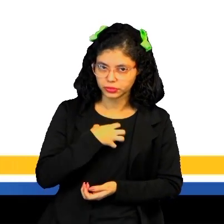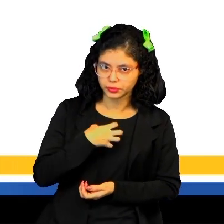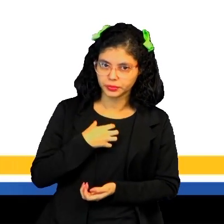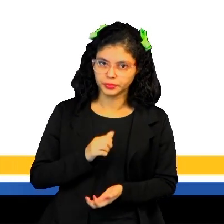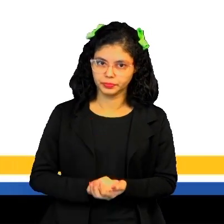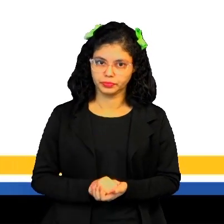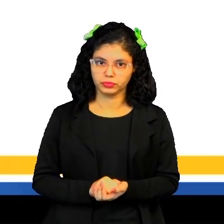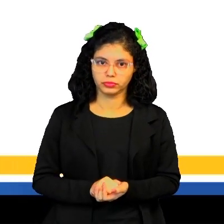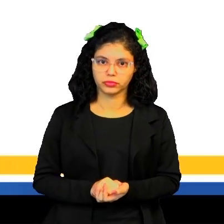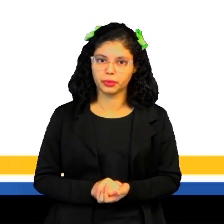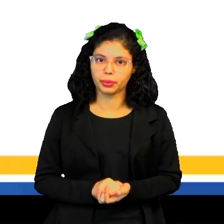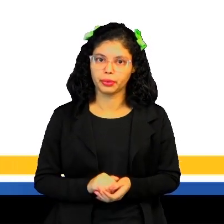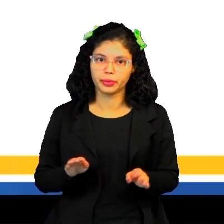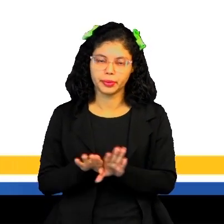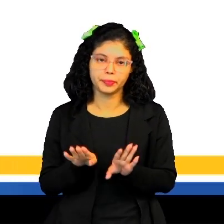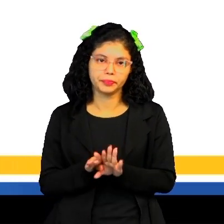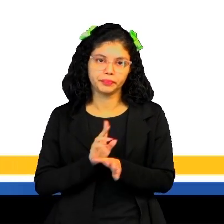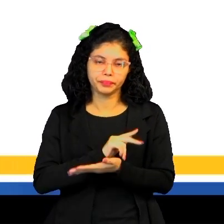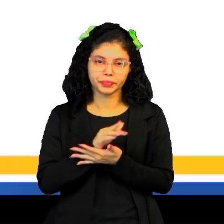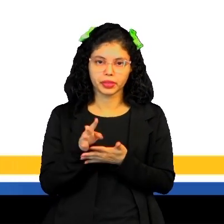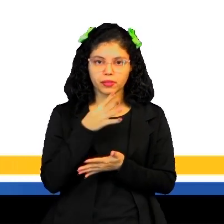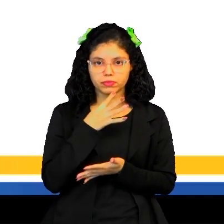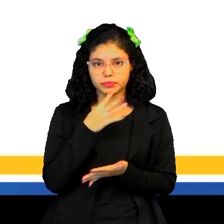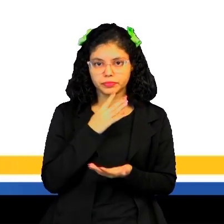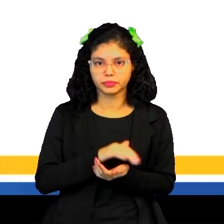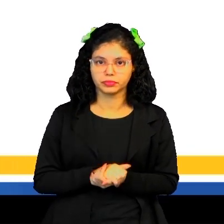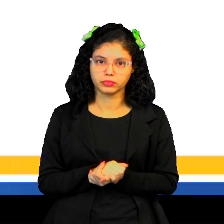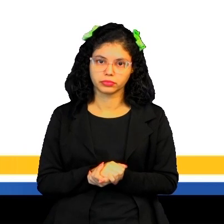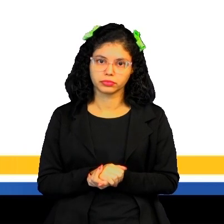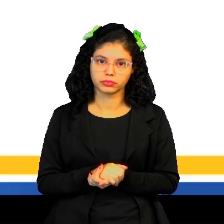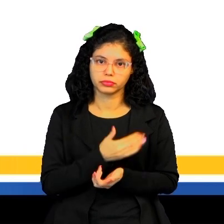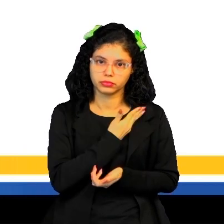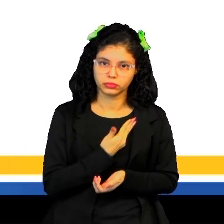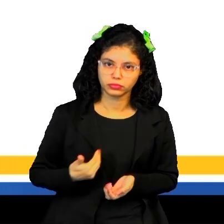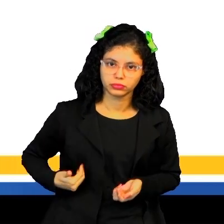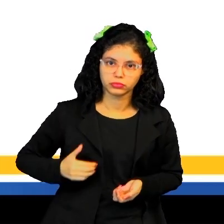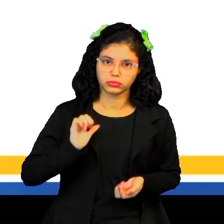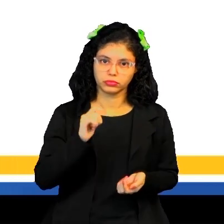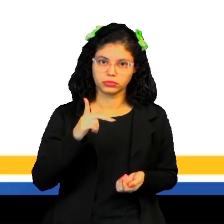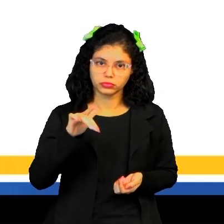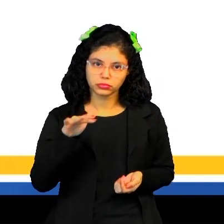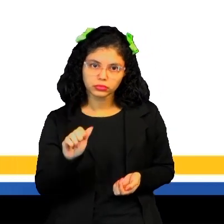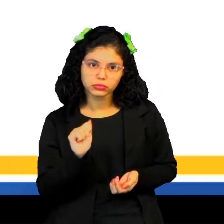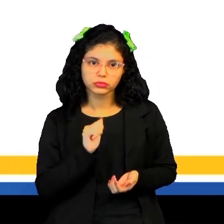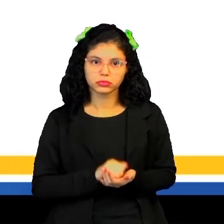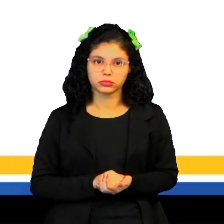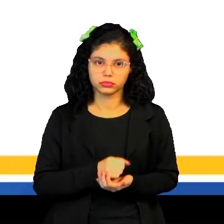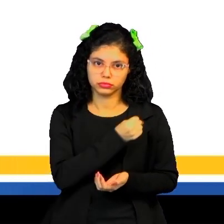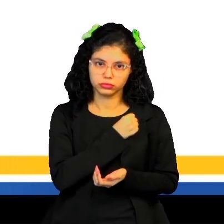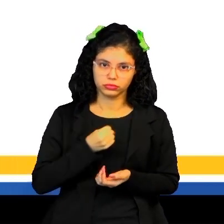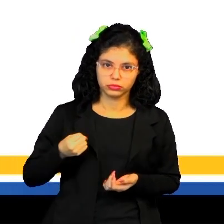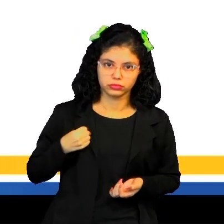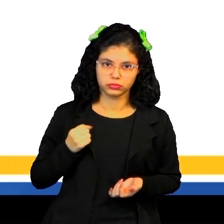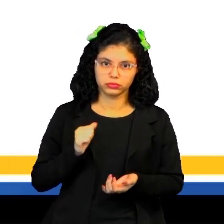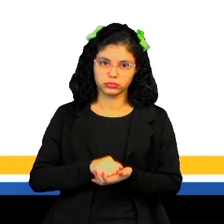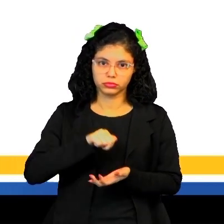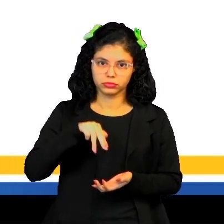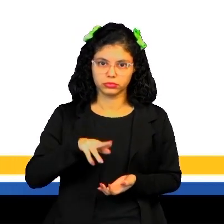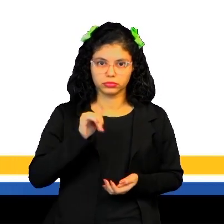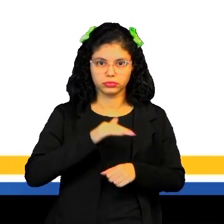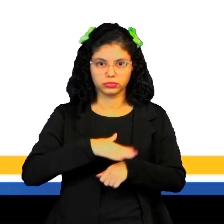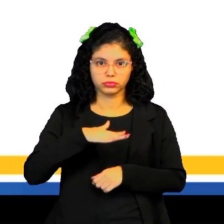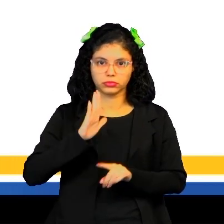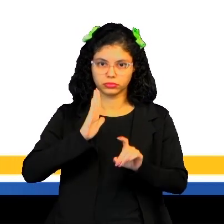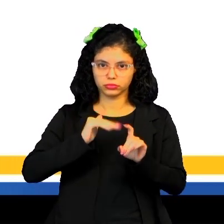que tende a nos enganar. Entre as suas obras mais conhecidas, a gente tem a República, a Apologia de Sócrates, o Banquete, Mênon, e o